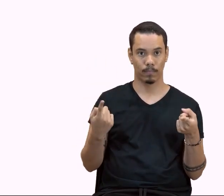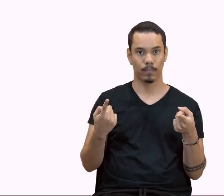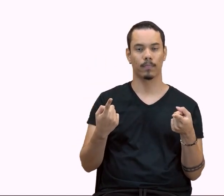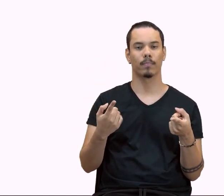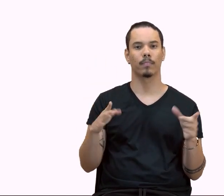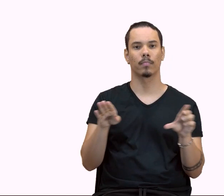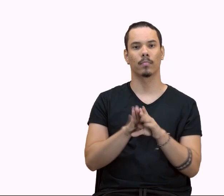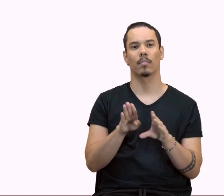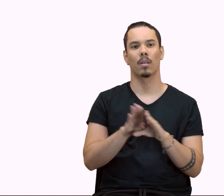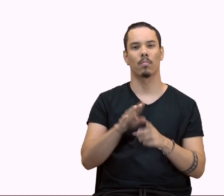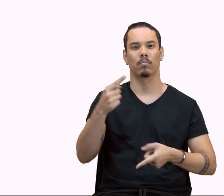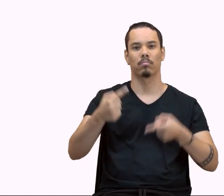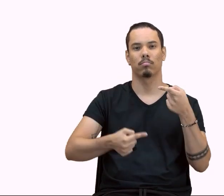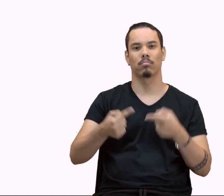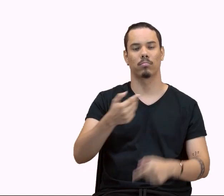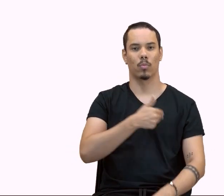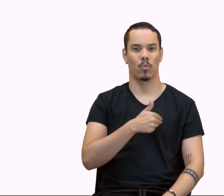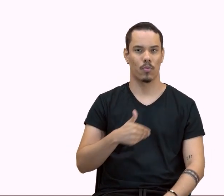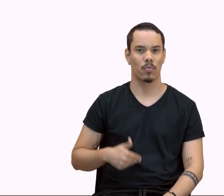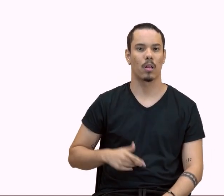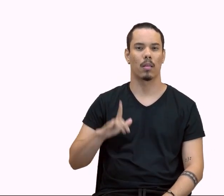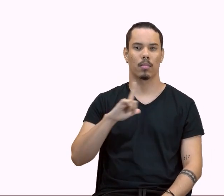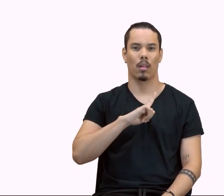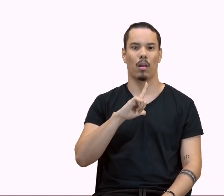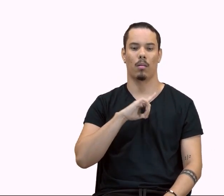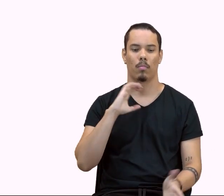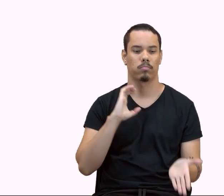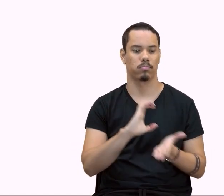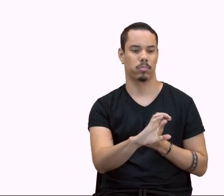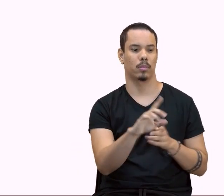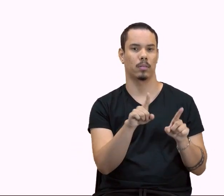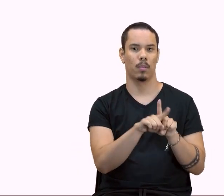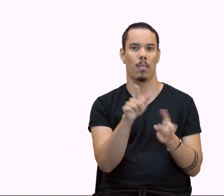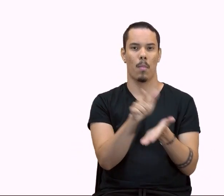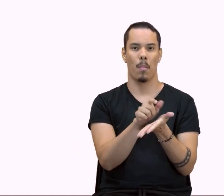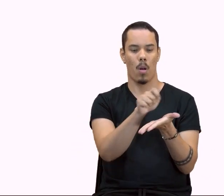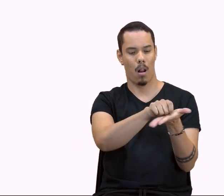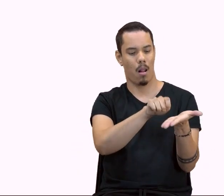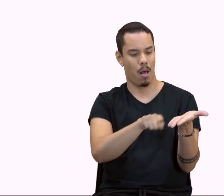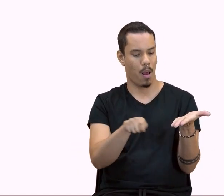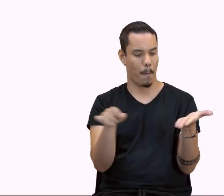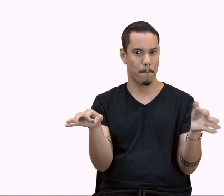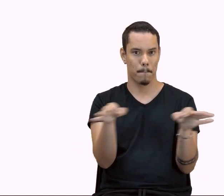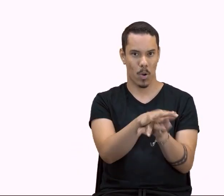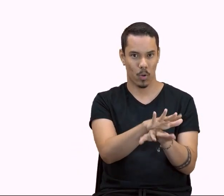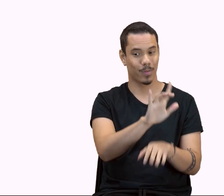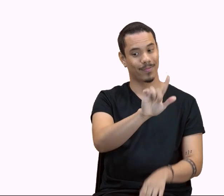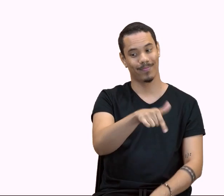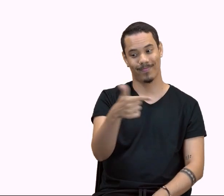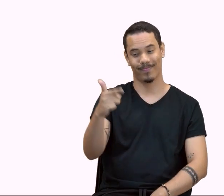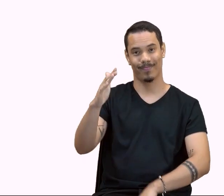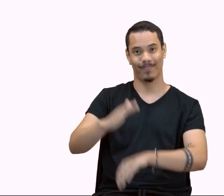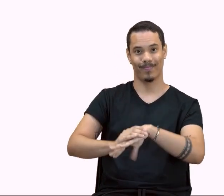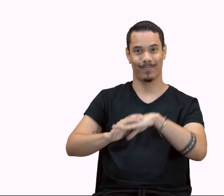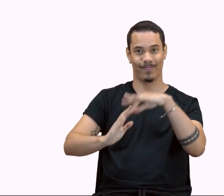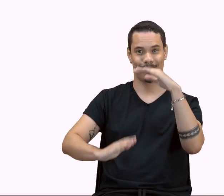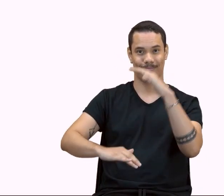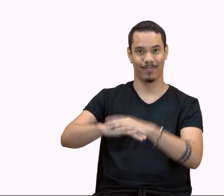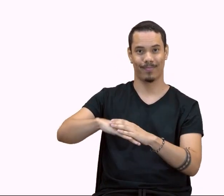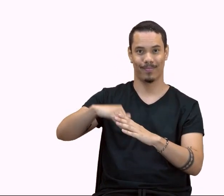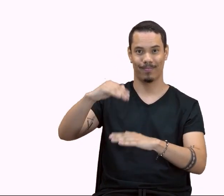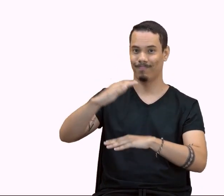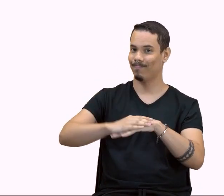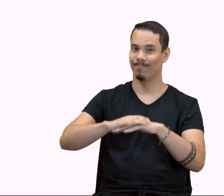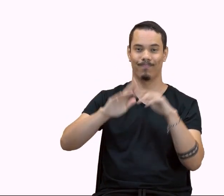essas políticas públicas terem implementado e ter colocado no papel. A outra coisa foi a prática. A outra coisa